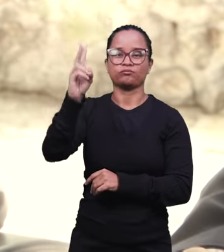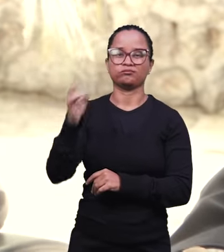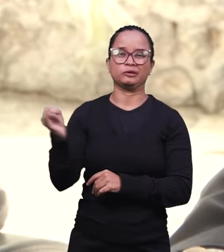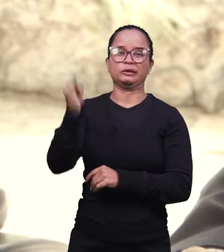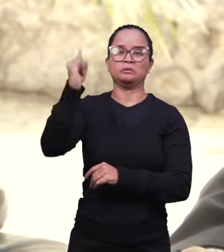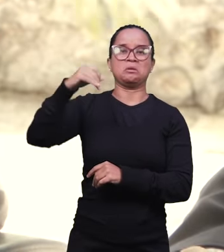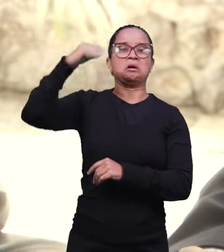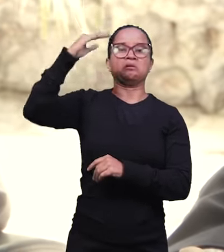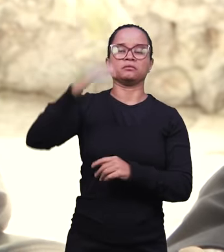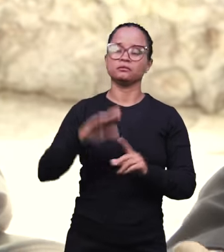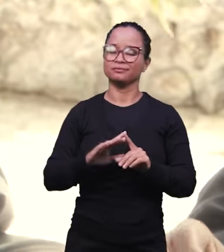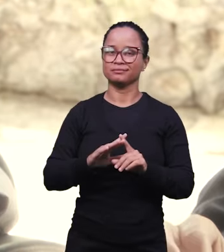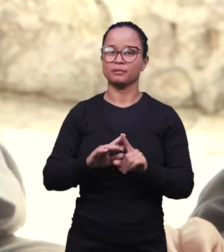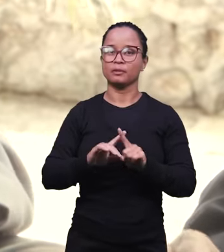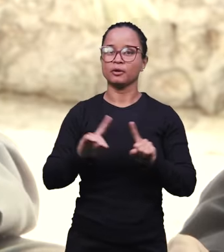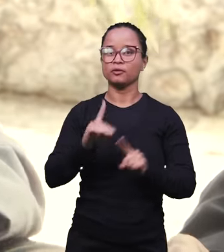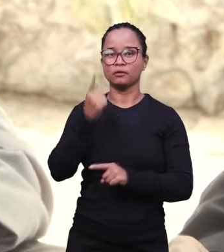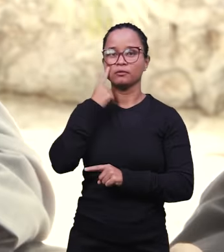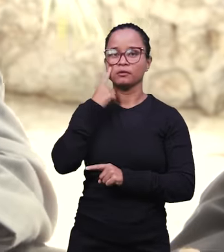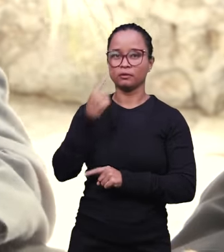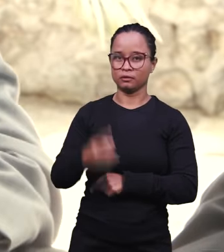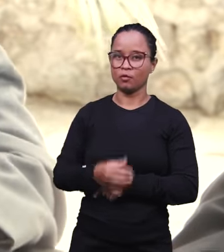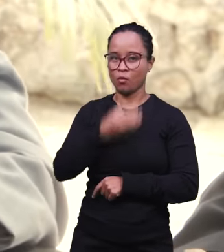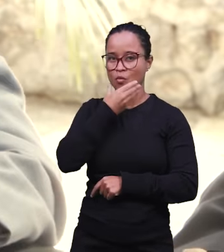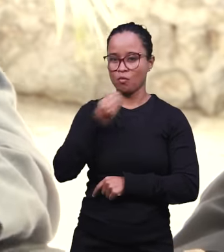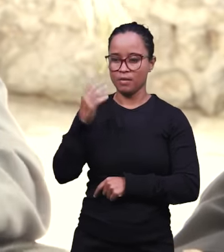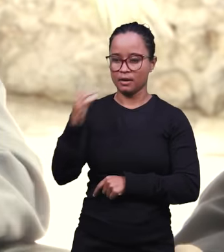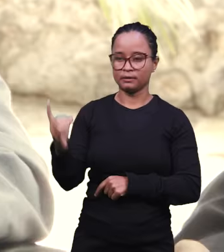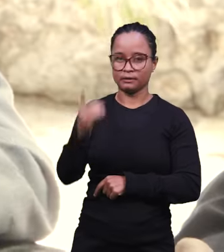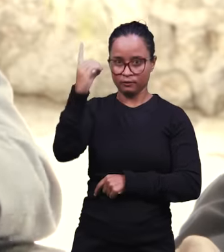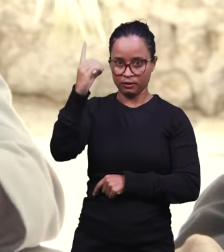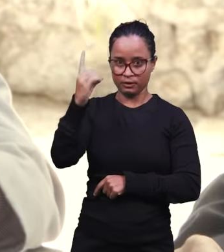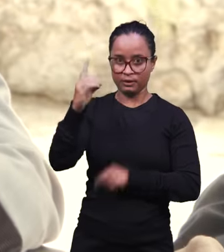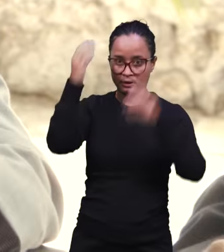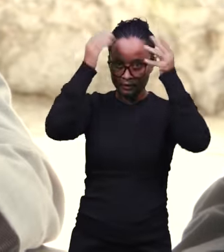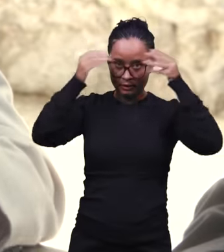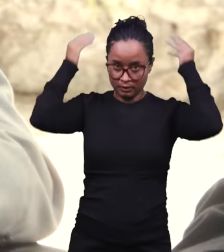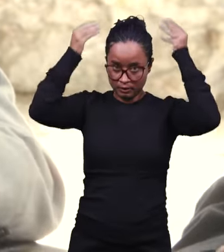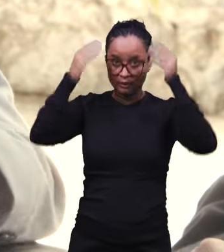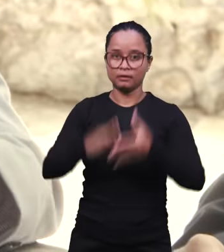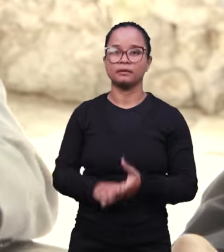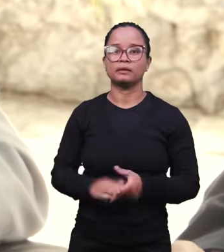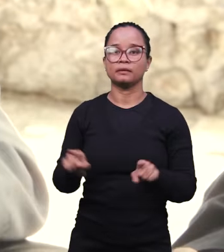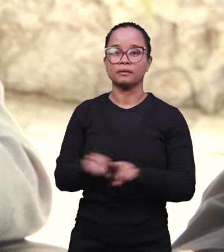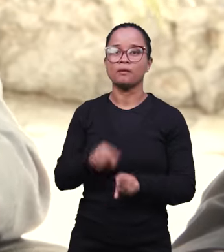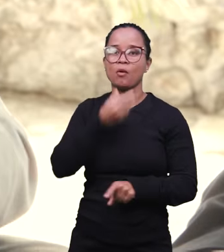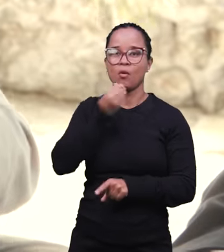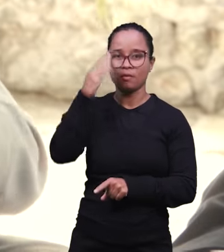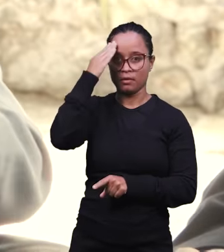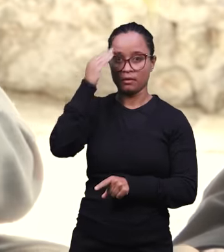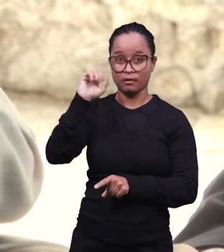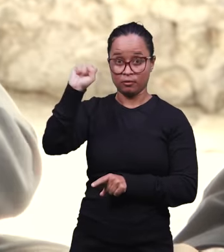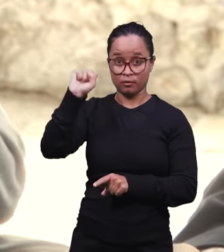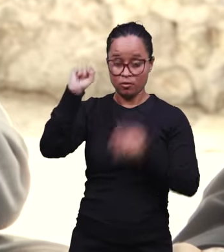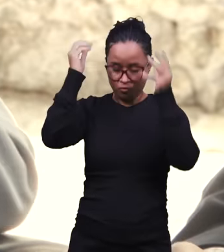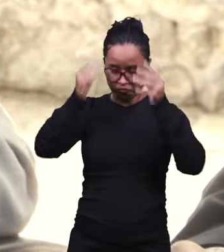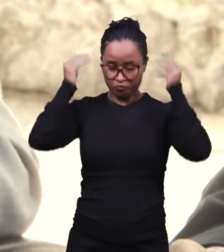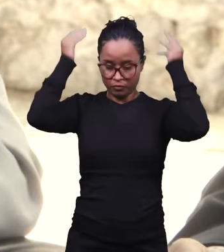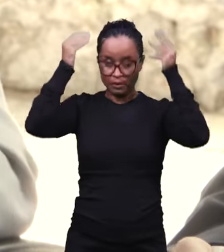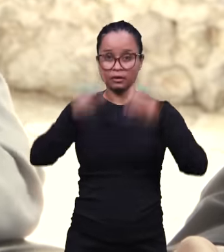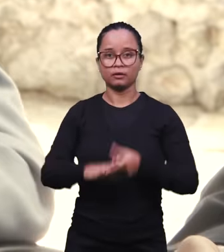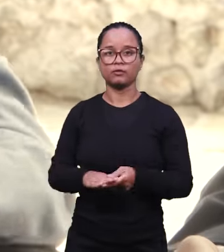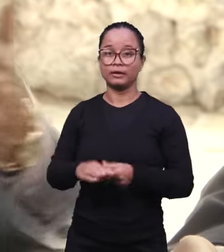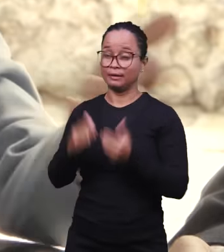nós vemos Davi, rei, Salomão, rei, quando eles se colocam diante do